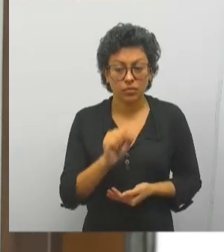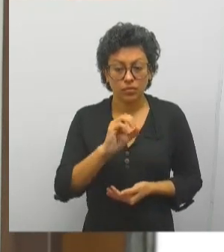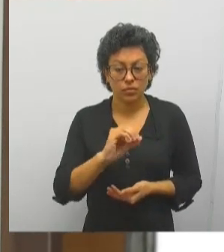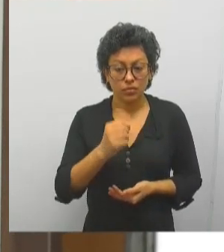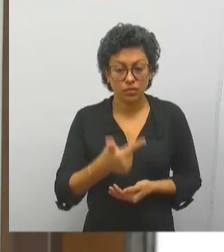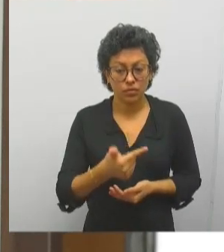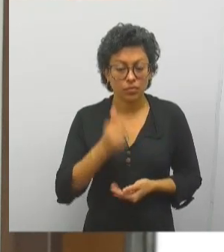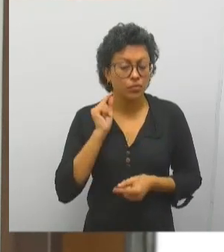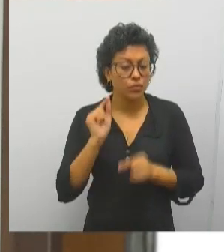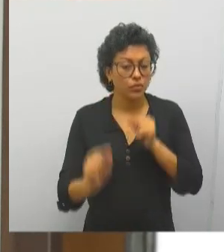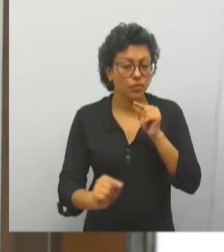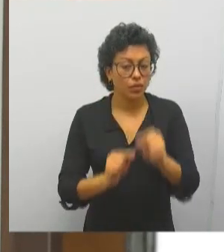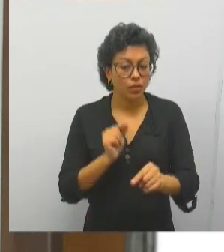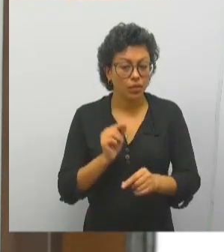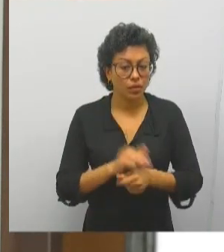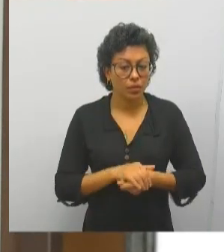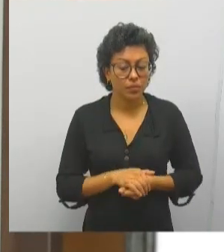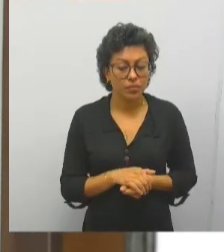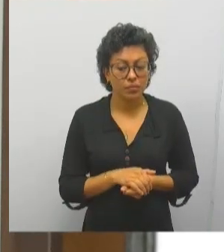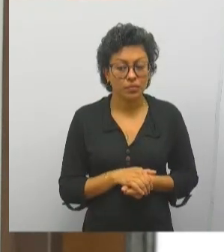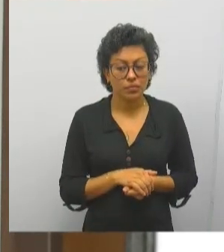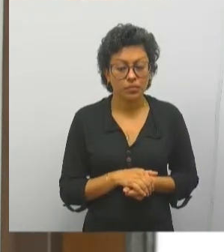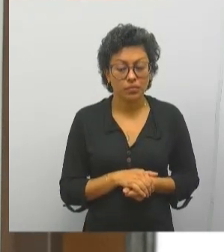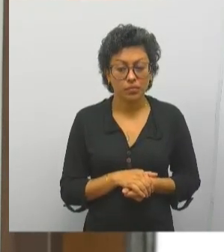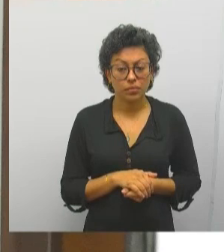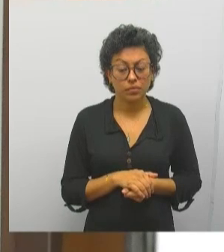2802 de 2023,